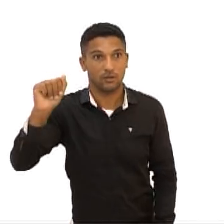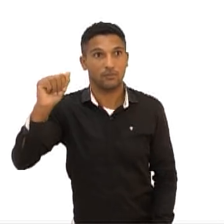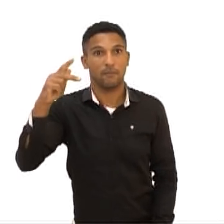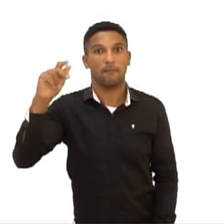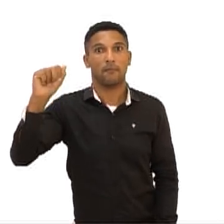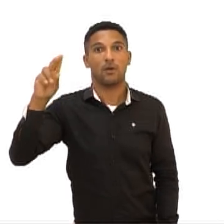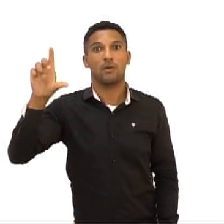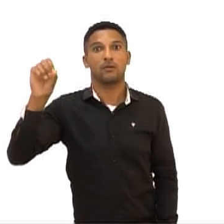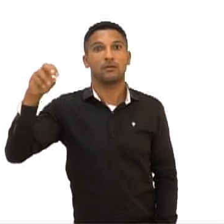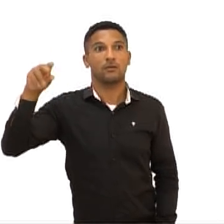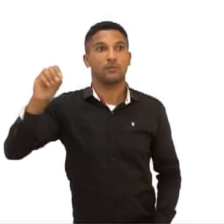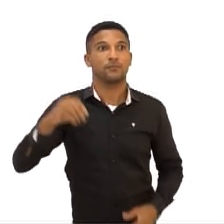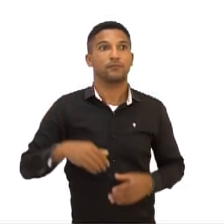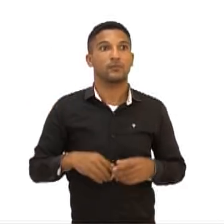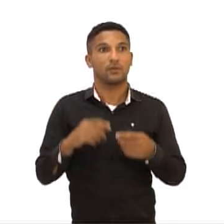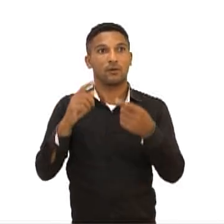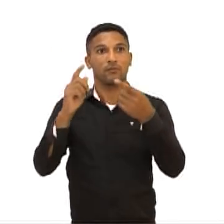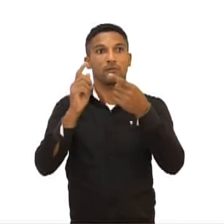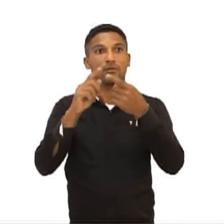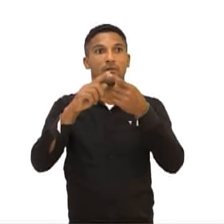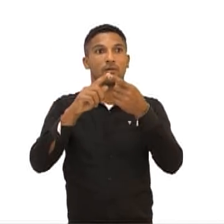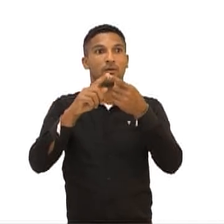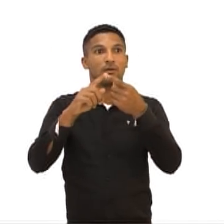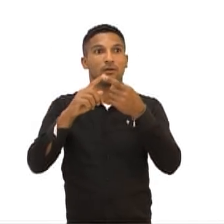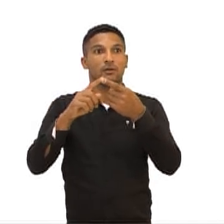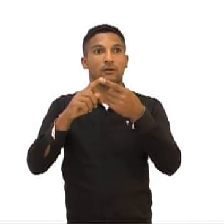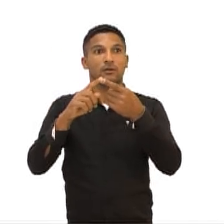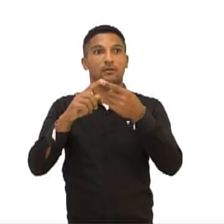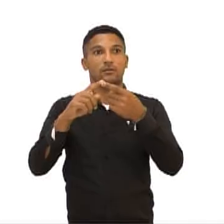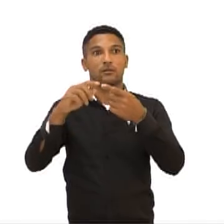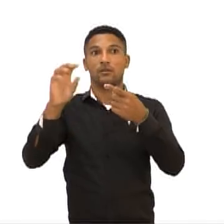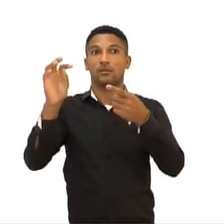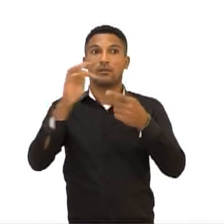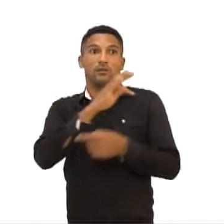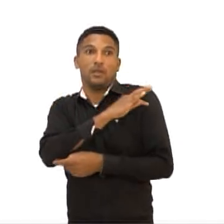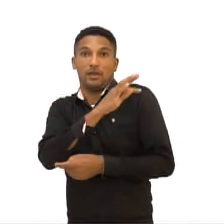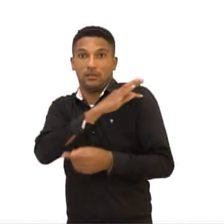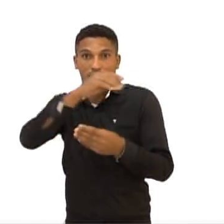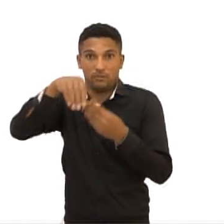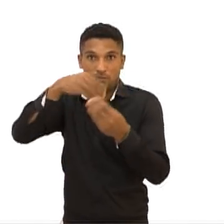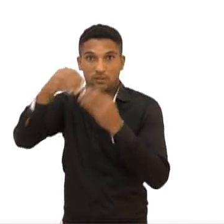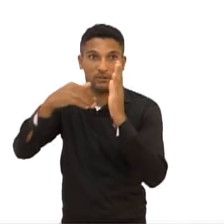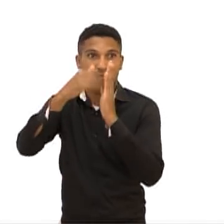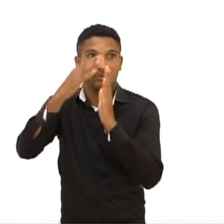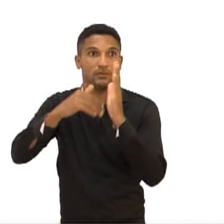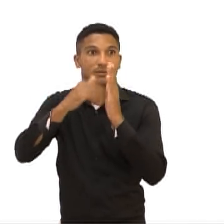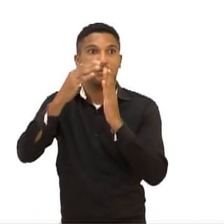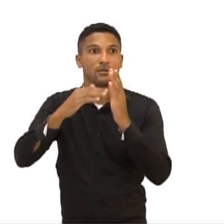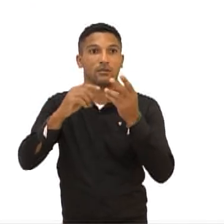número 3. Vamos falar sobre técnica mista, litogravura e poética na arte.